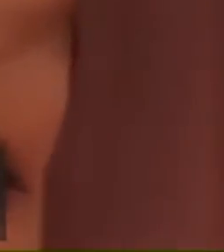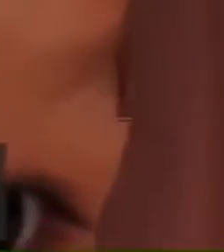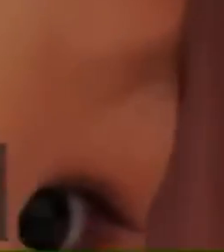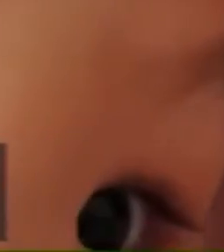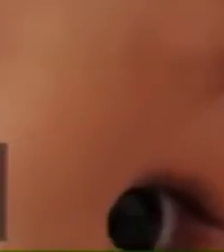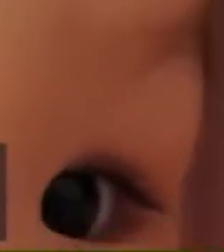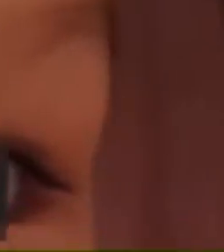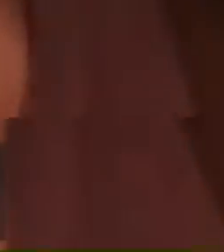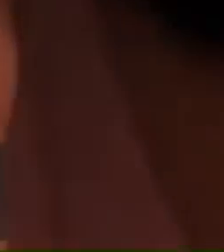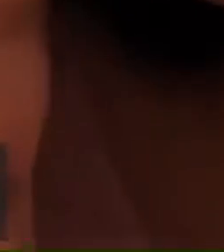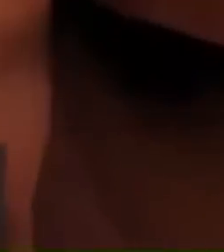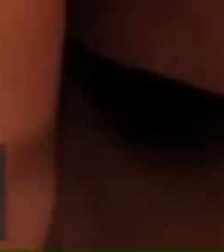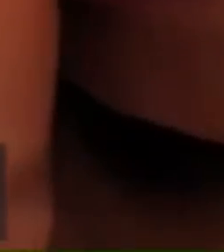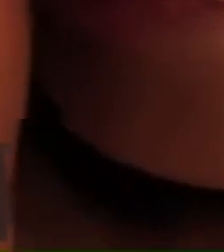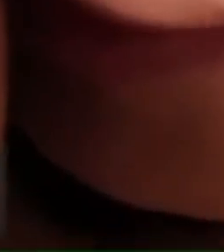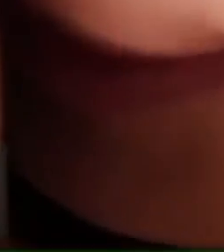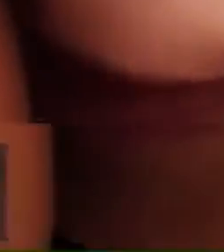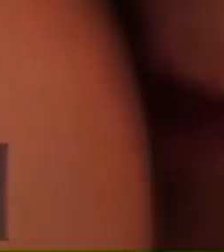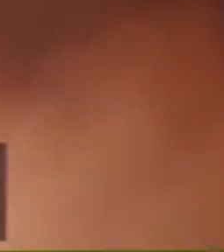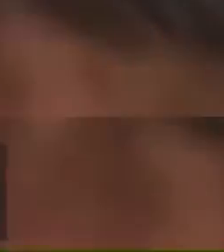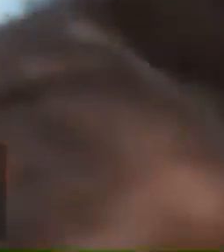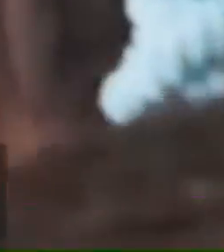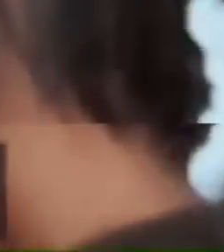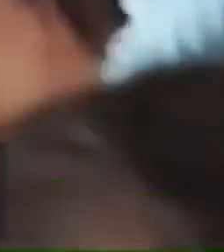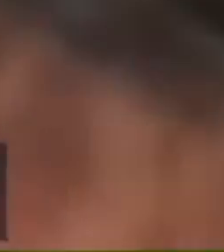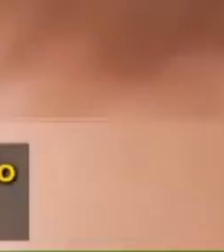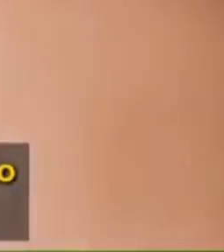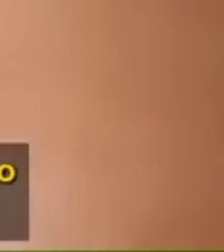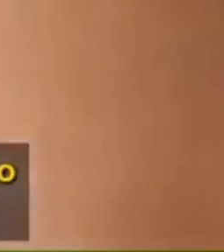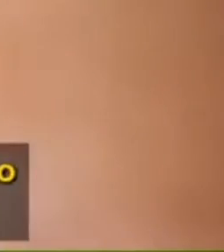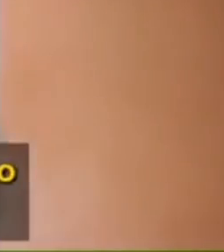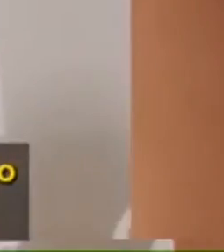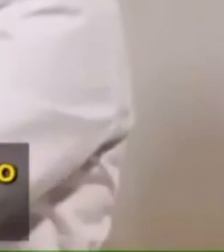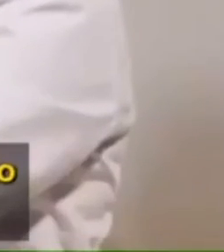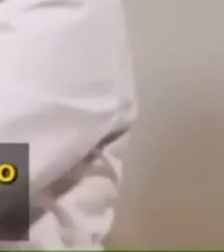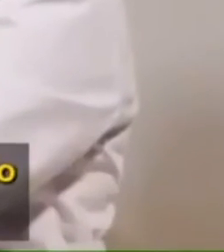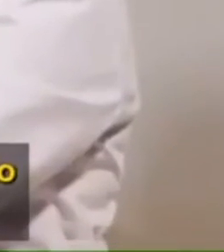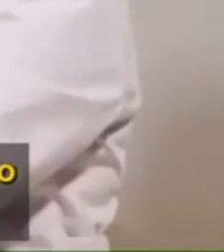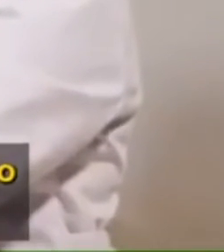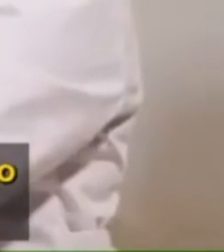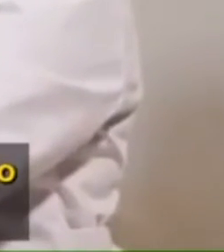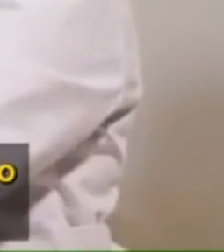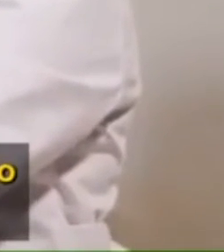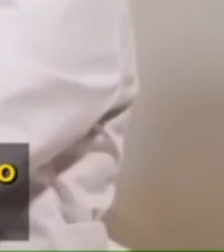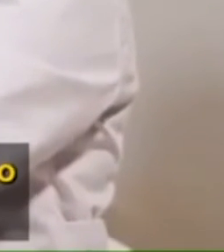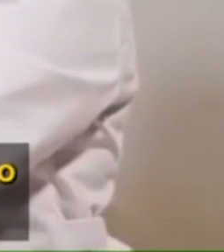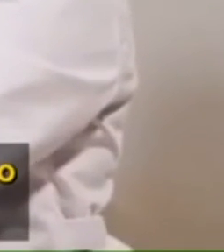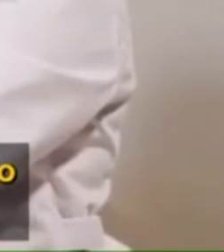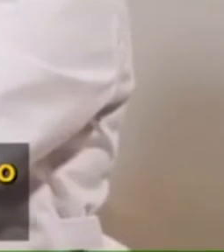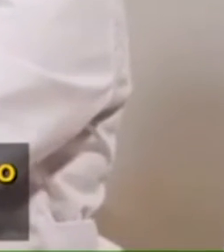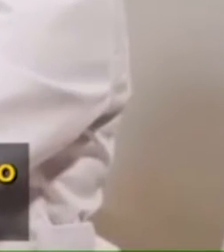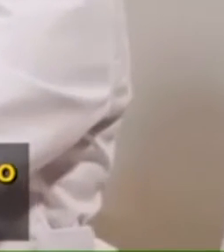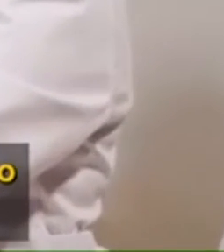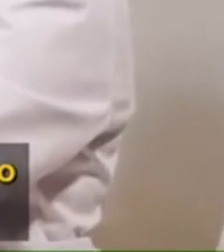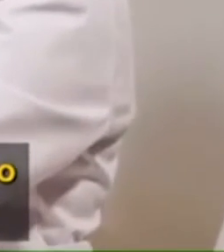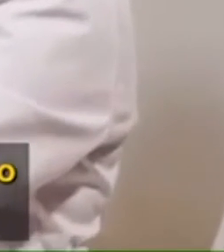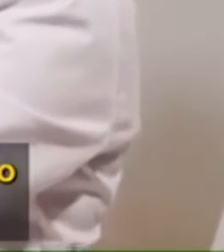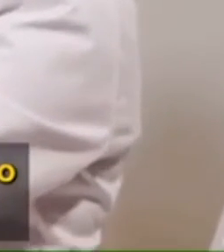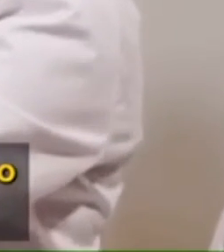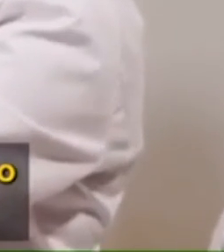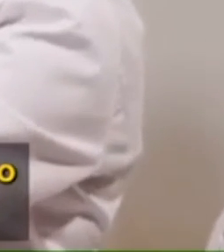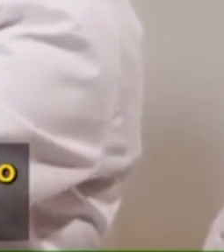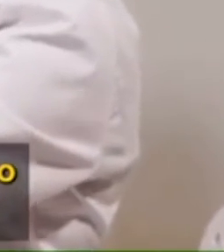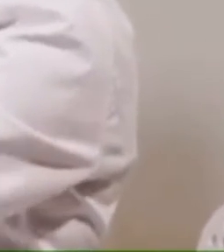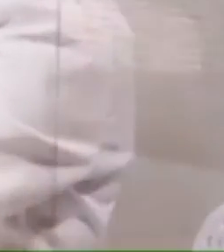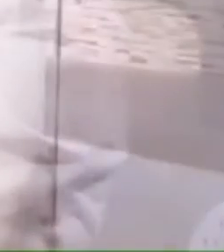alterações faciais vão esmaecendo com o passar dos anos. E as equipes de saúde nem sempre estão preparadas para identificar